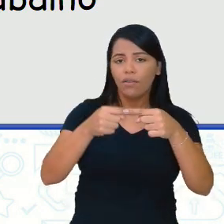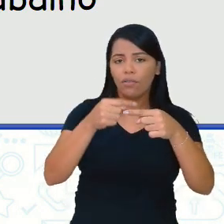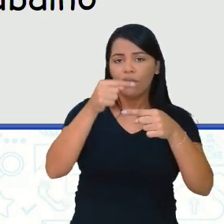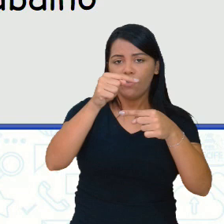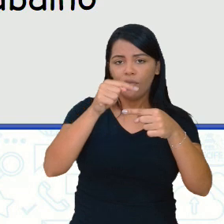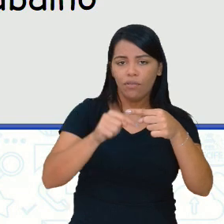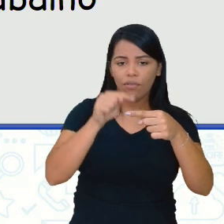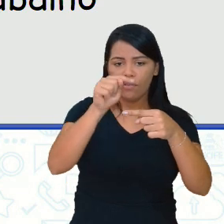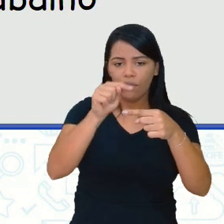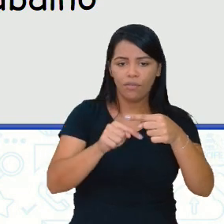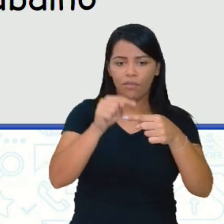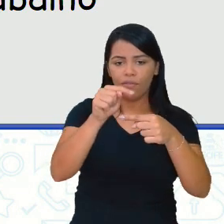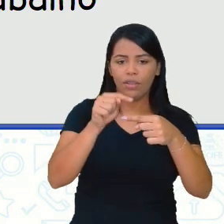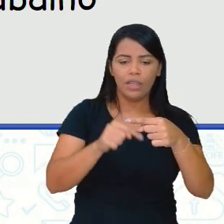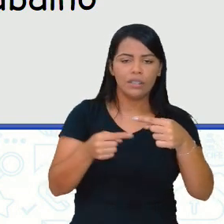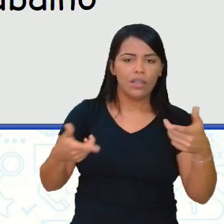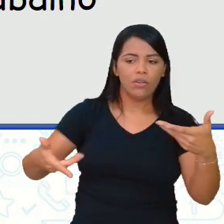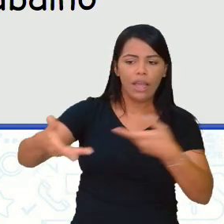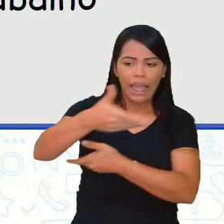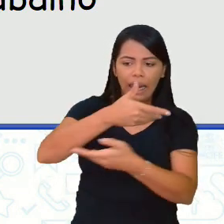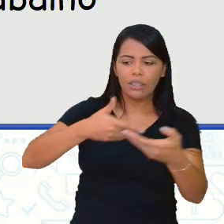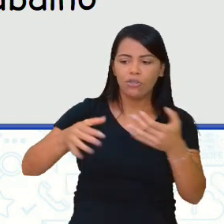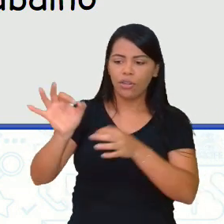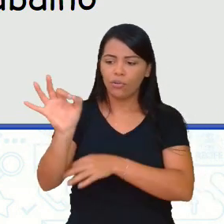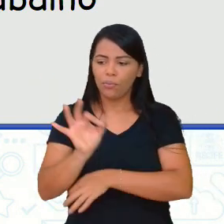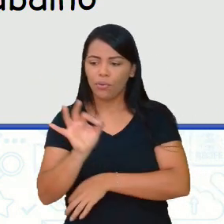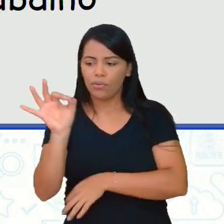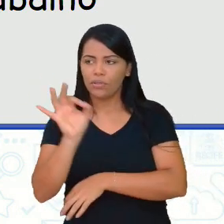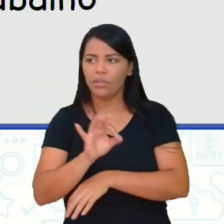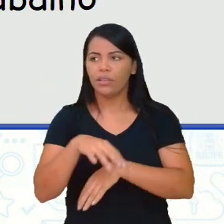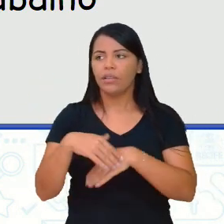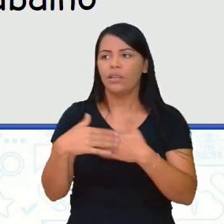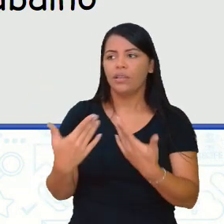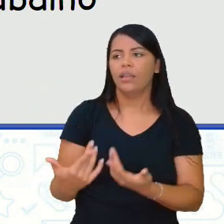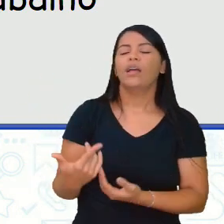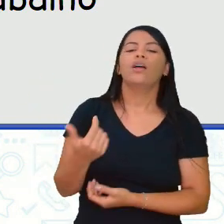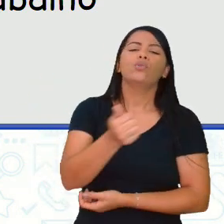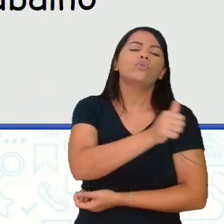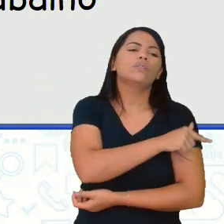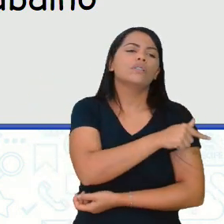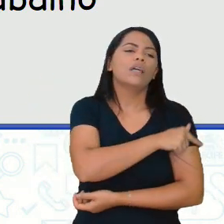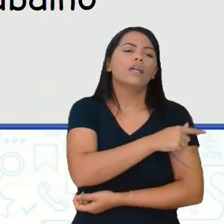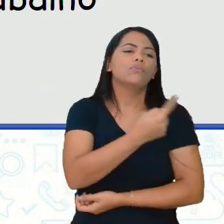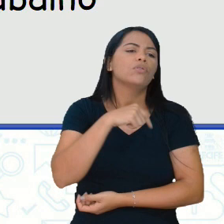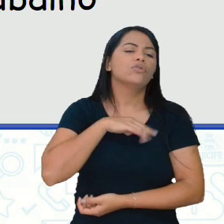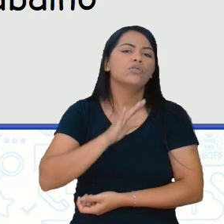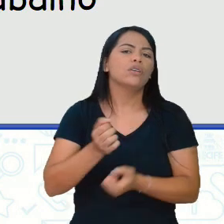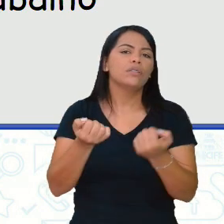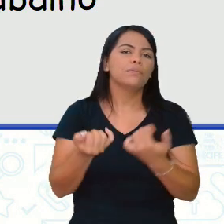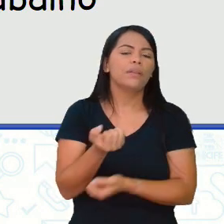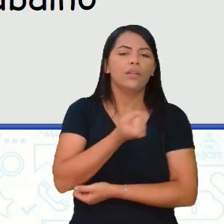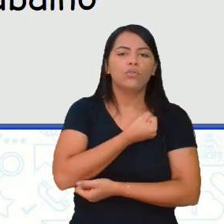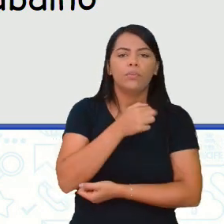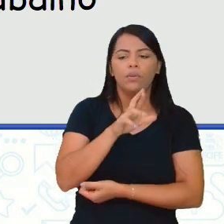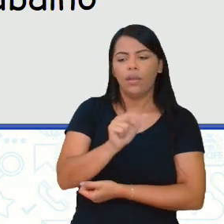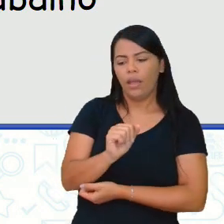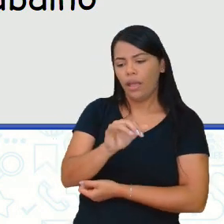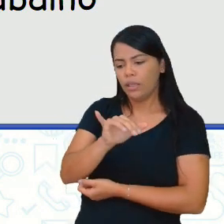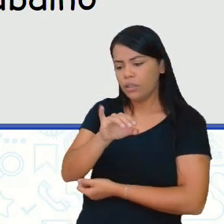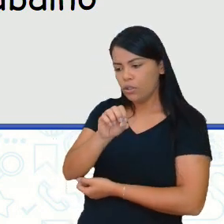sexto ano, fração associada à porcentagem. Né? No sétimo, a gente já fala números racionais. Professora, é a mesma coisa, gente, só troca o